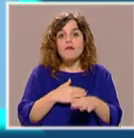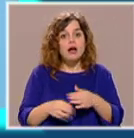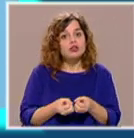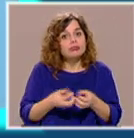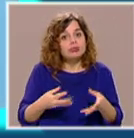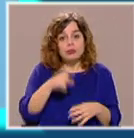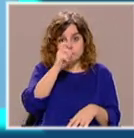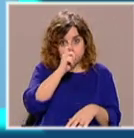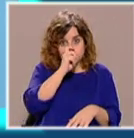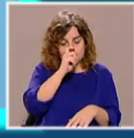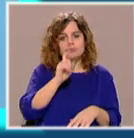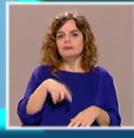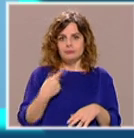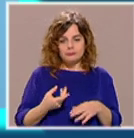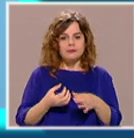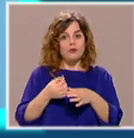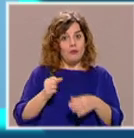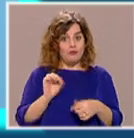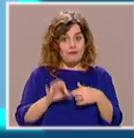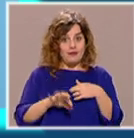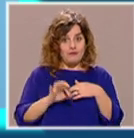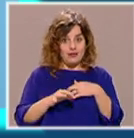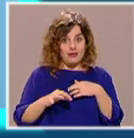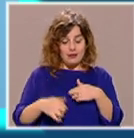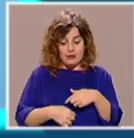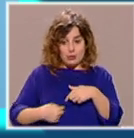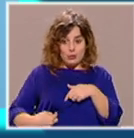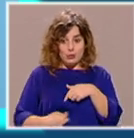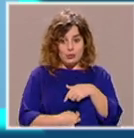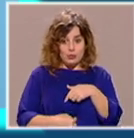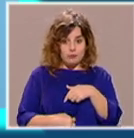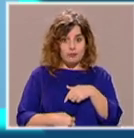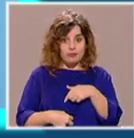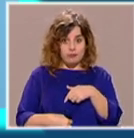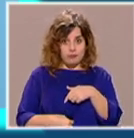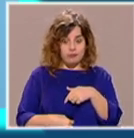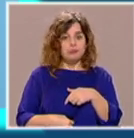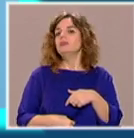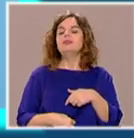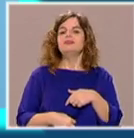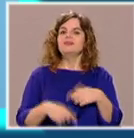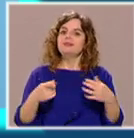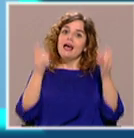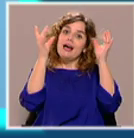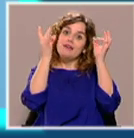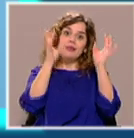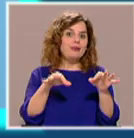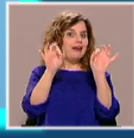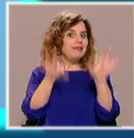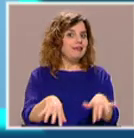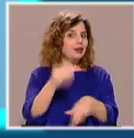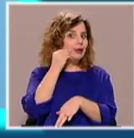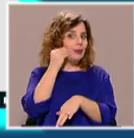Chegamos ao final do tubo digestivo. A nossa aventura termina agora